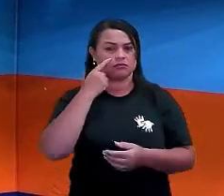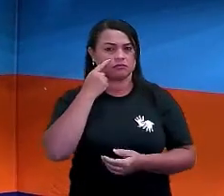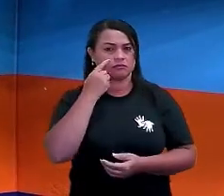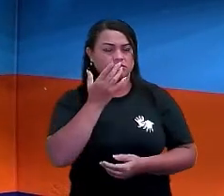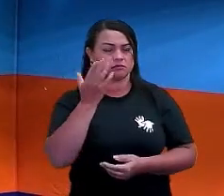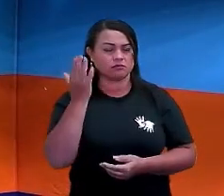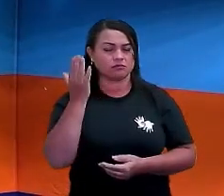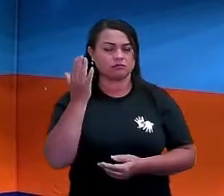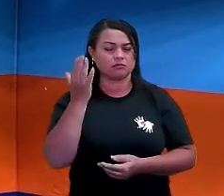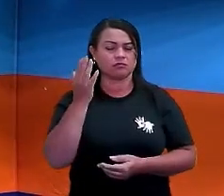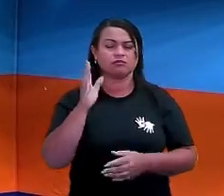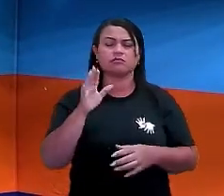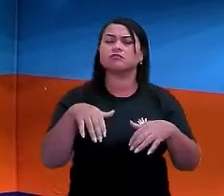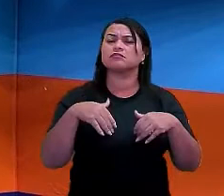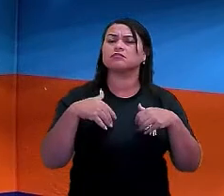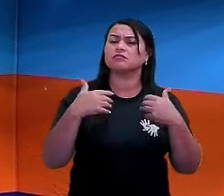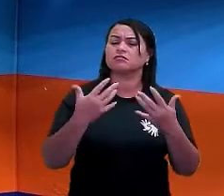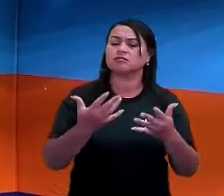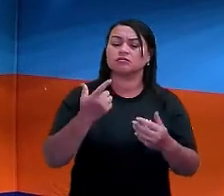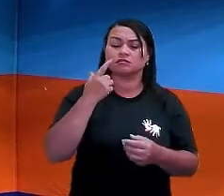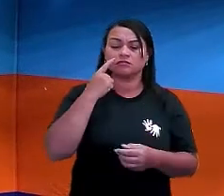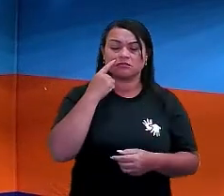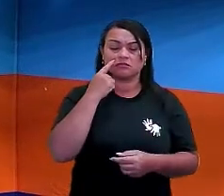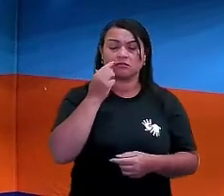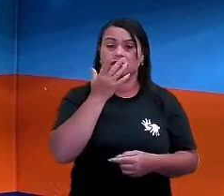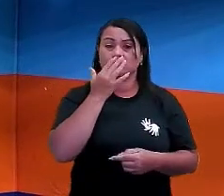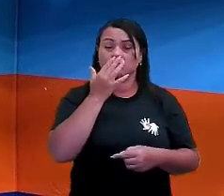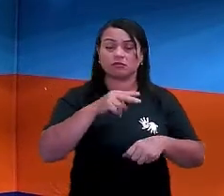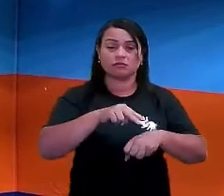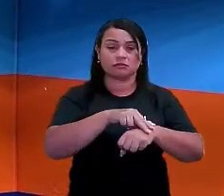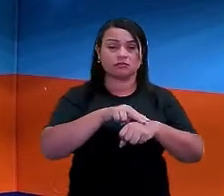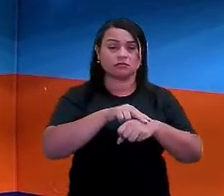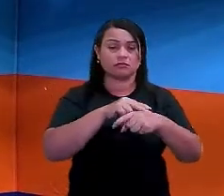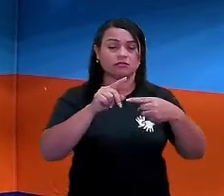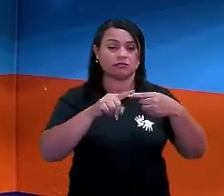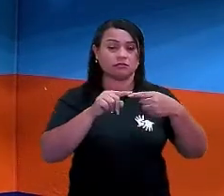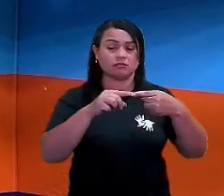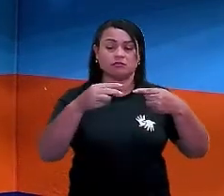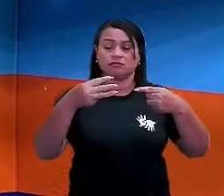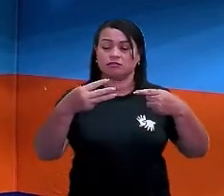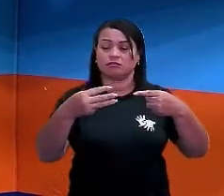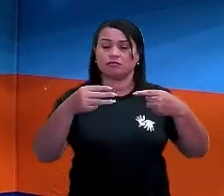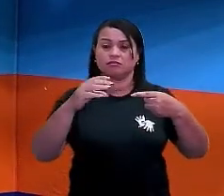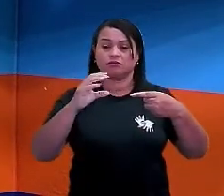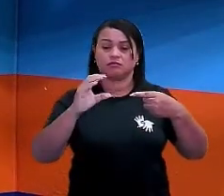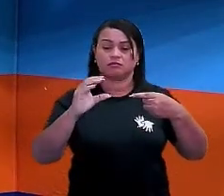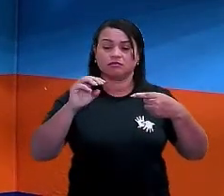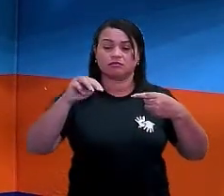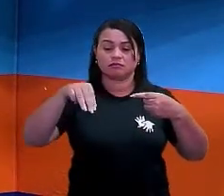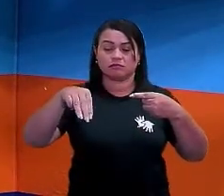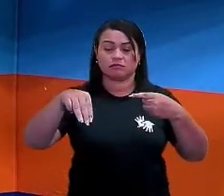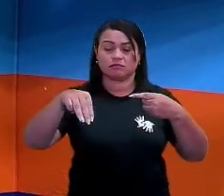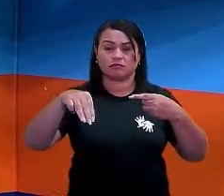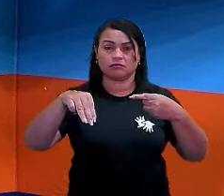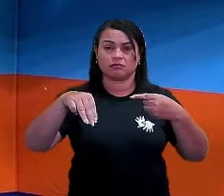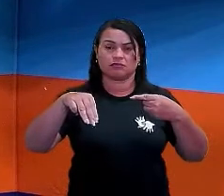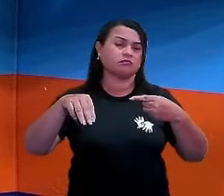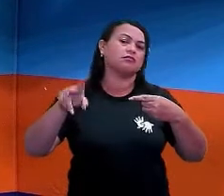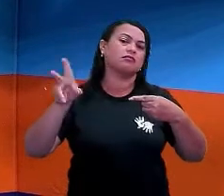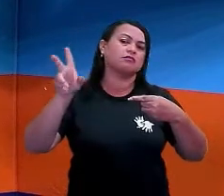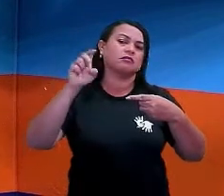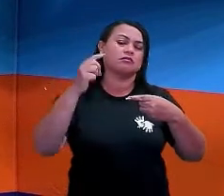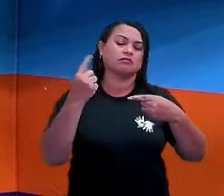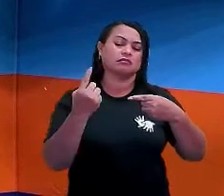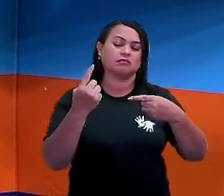aqui que regularidade é essa. Palito verde, 3 centímetros, né? Então, ele está no termo